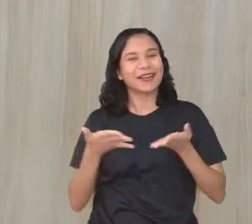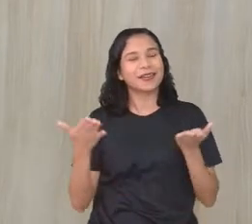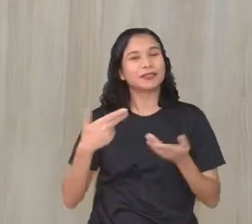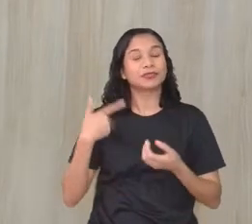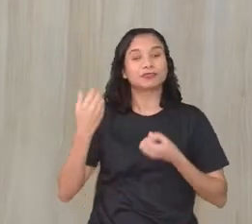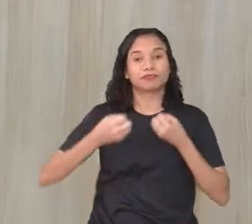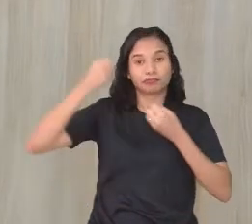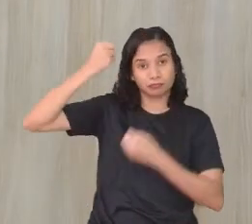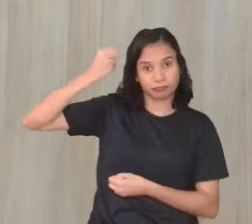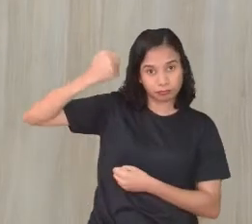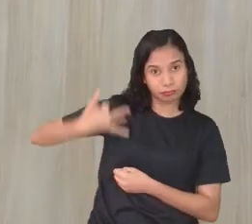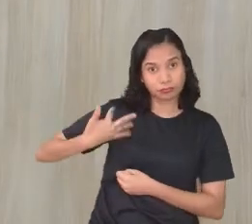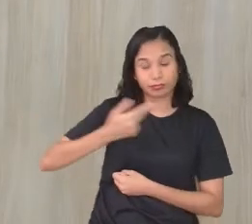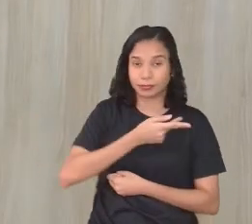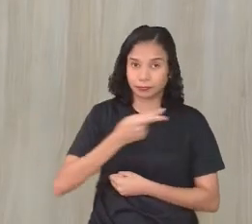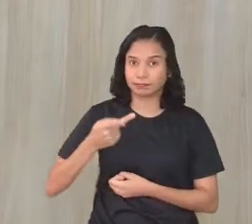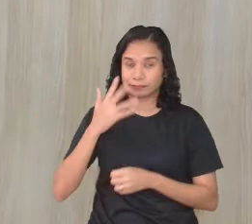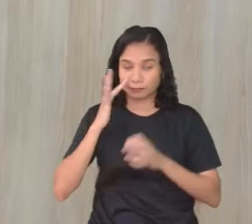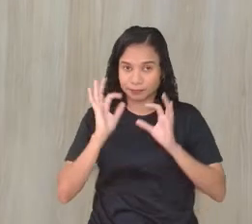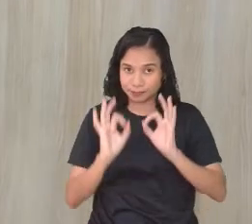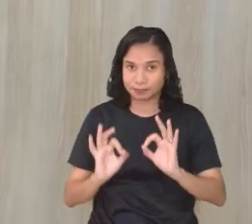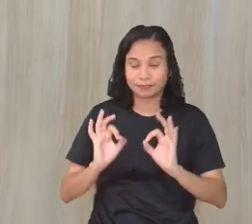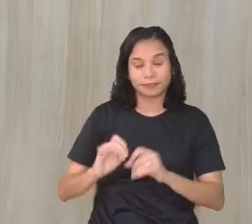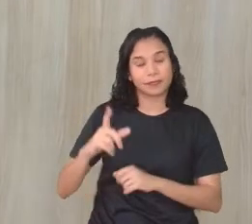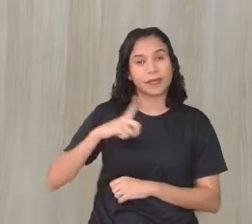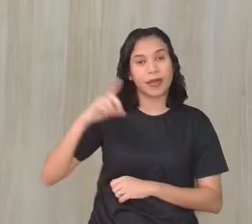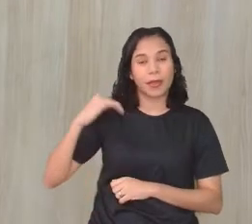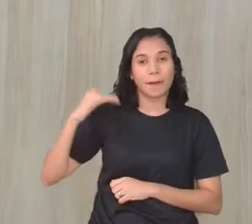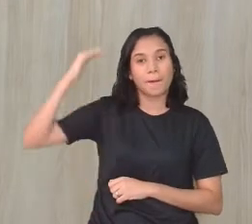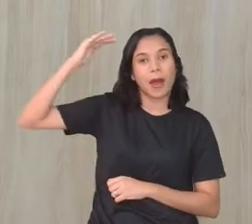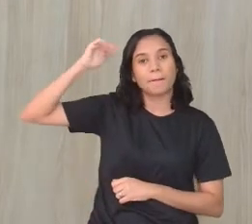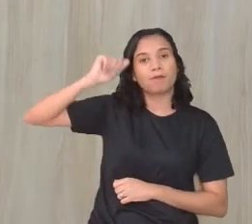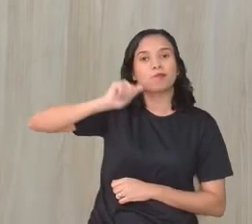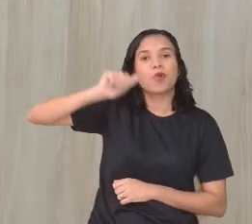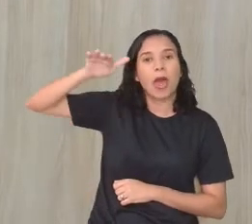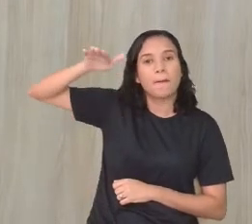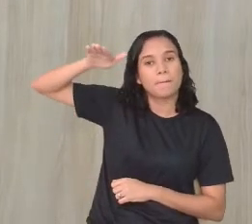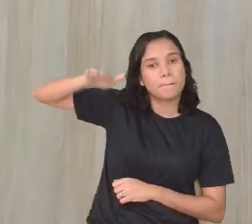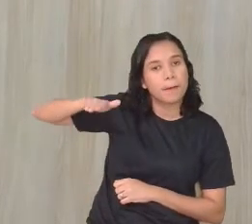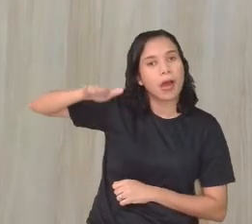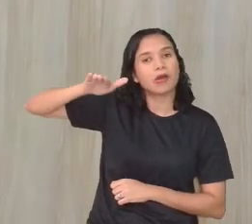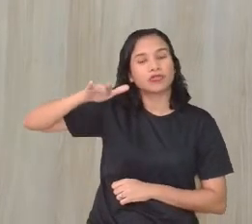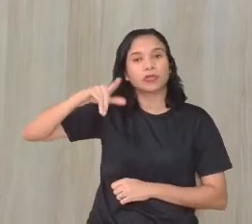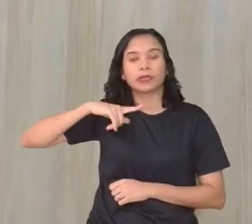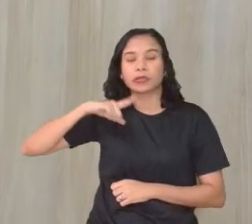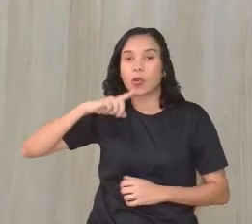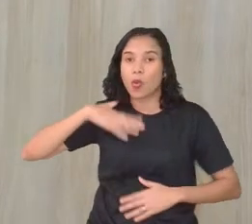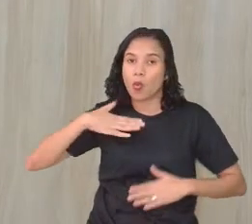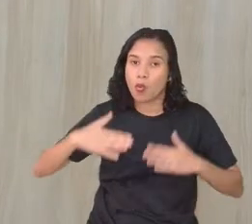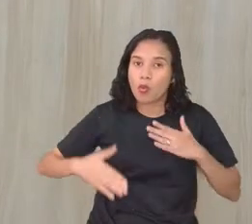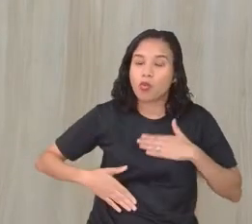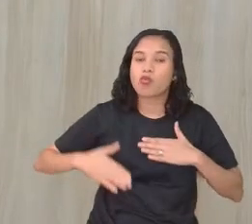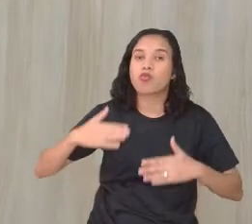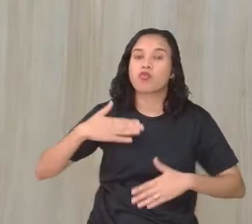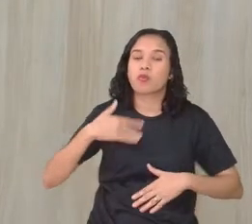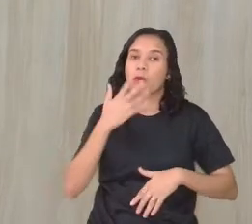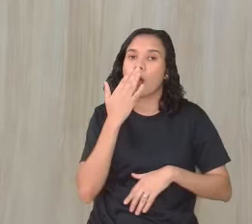me autodescrever para vocês. Eu tenho estatura baixa, tenho cor